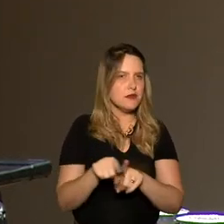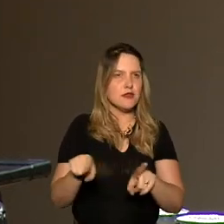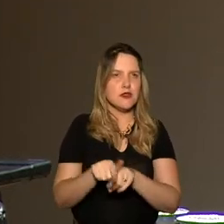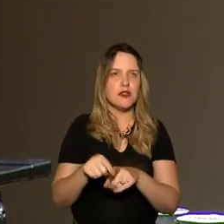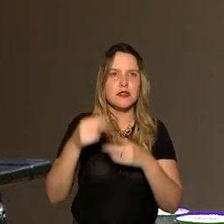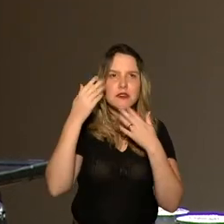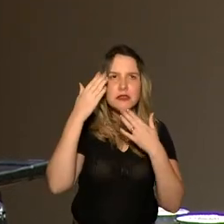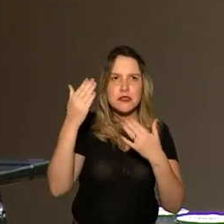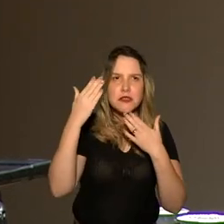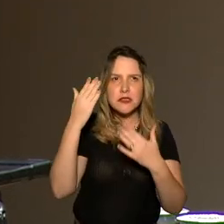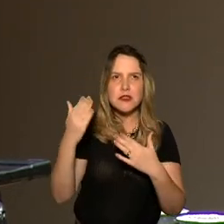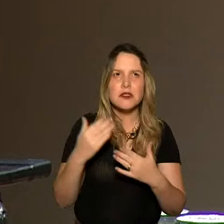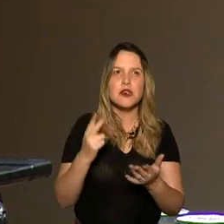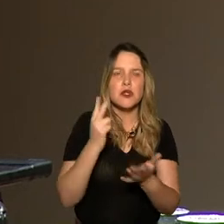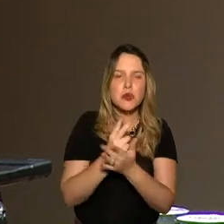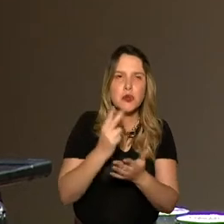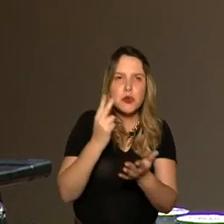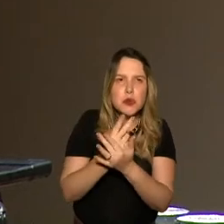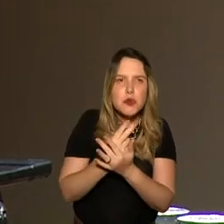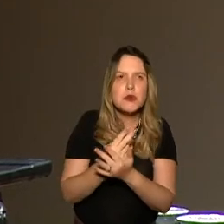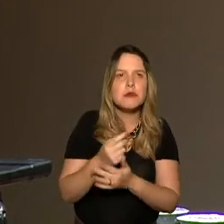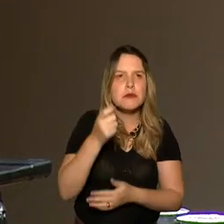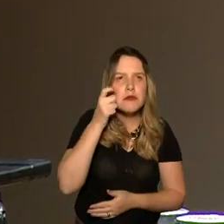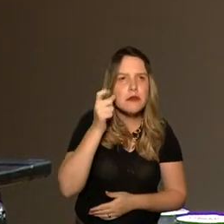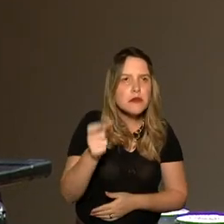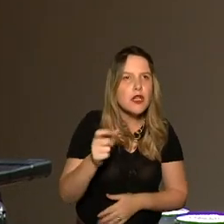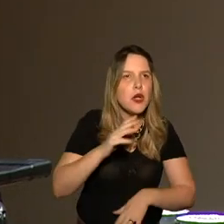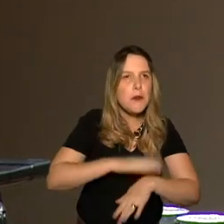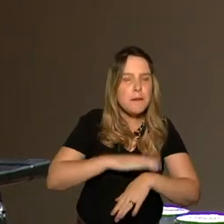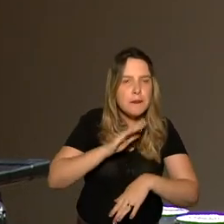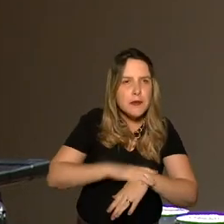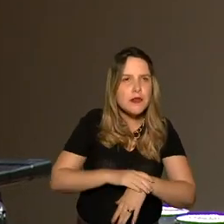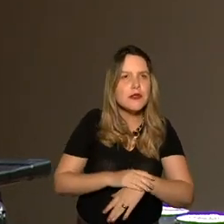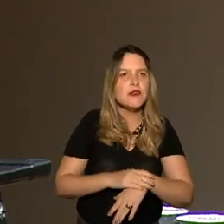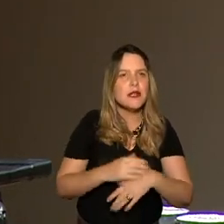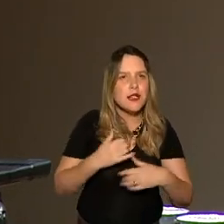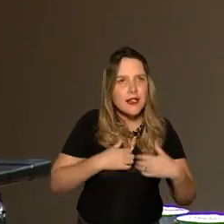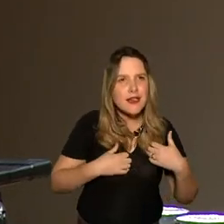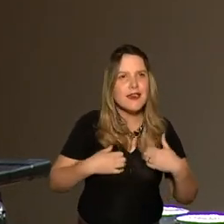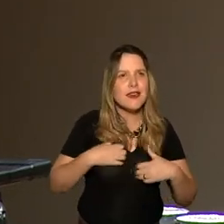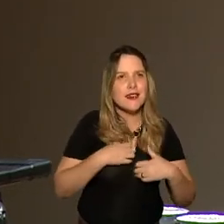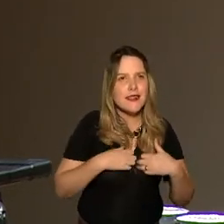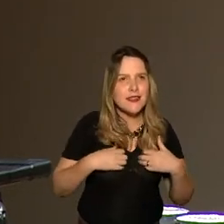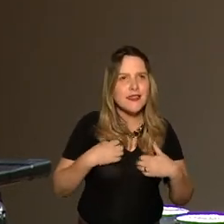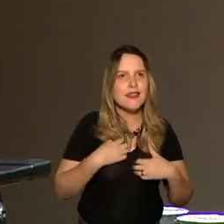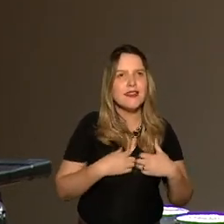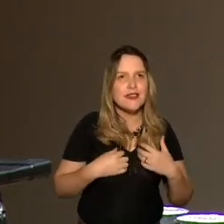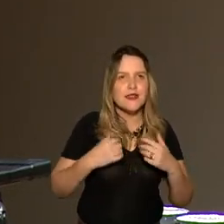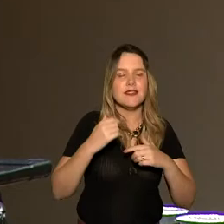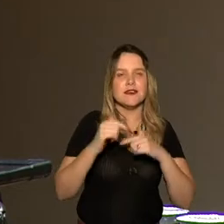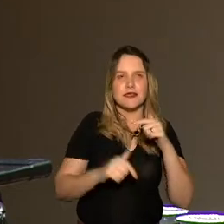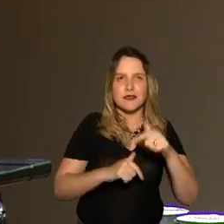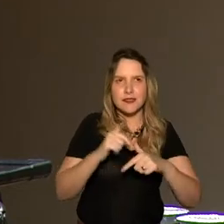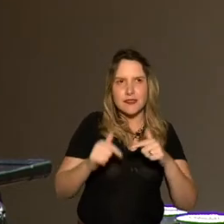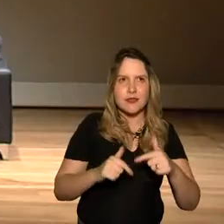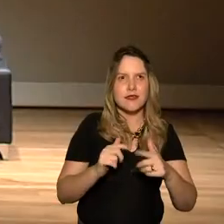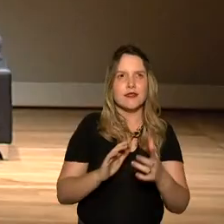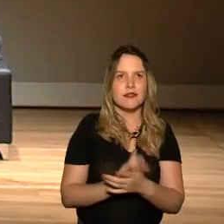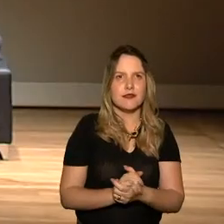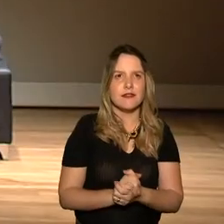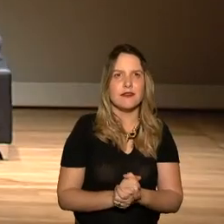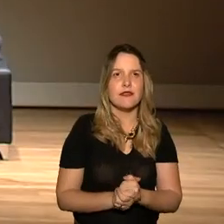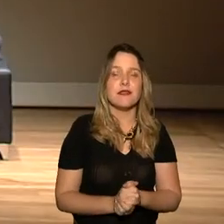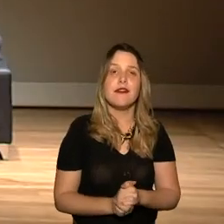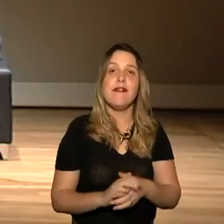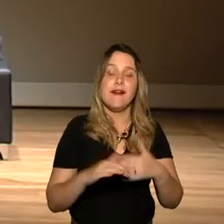estratégias para que essa aproximação aconteça e ao mesmo tempo essa angústia de ver que o trabalho é ardo eu